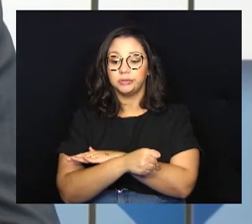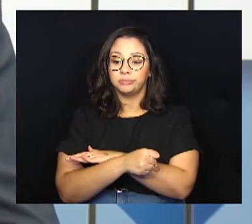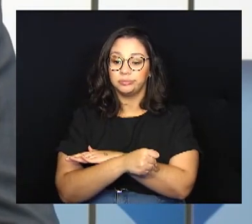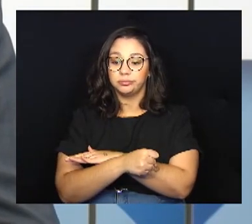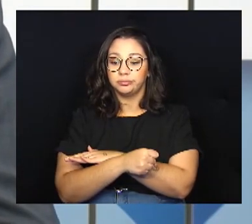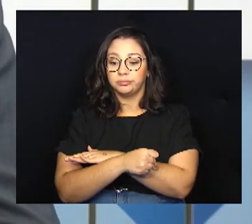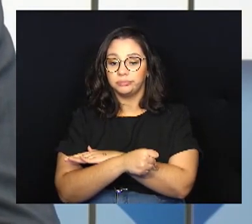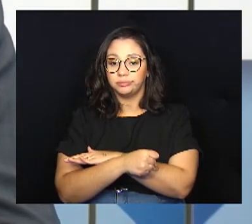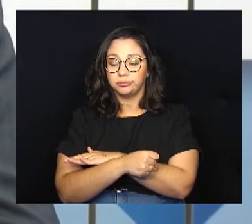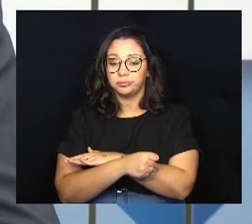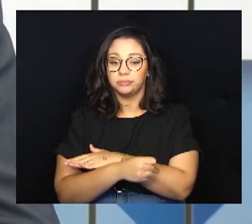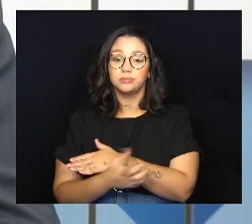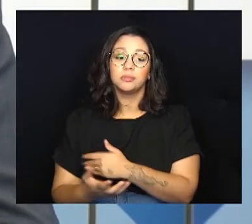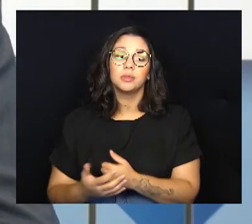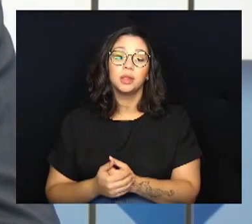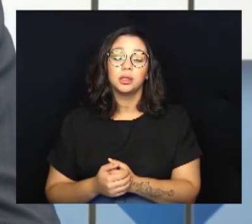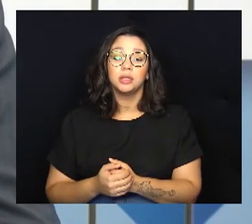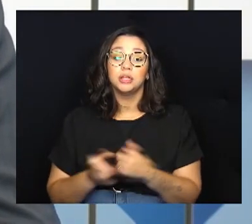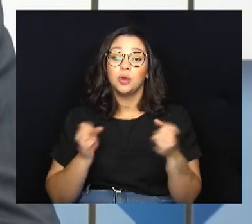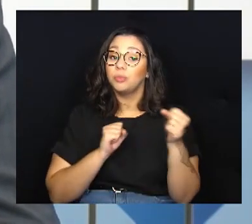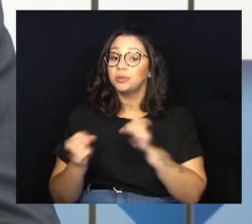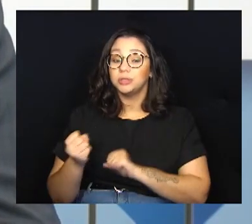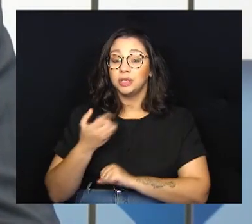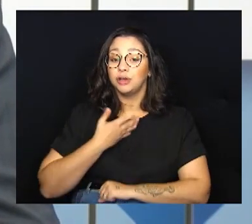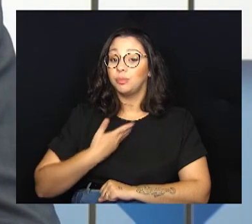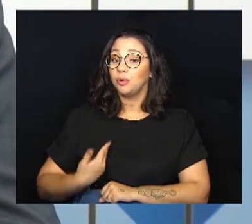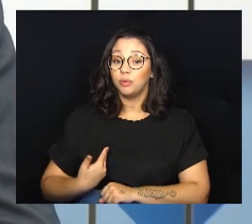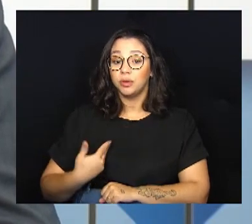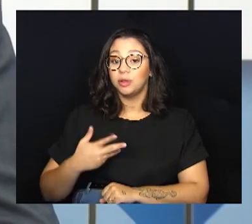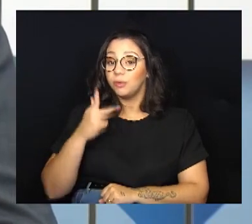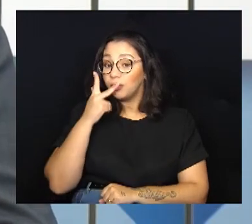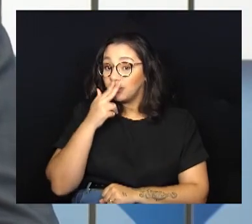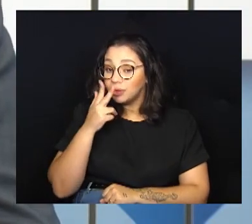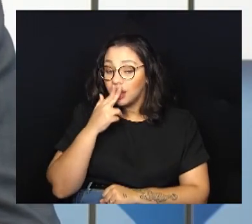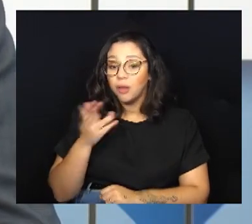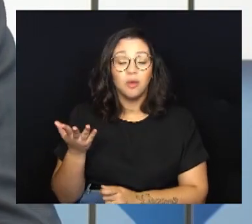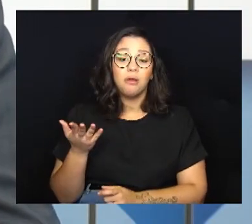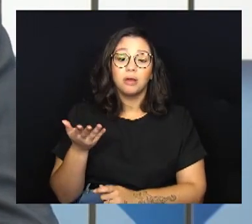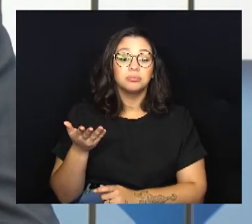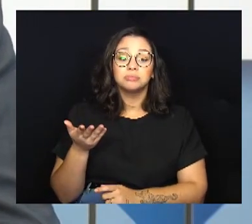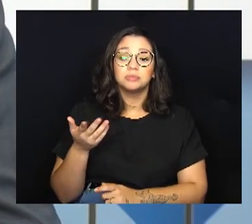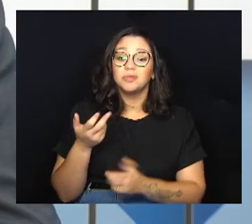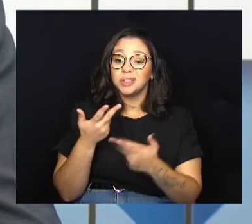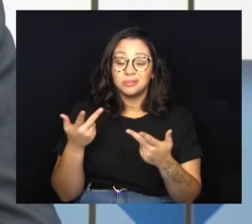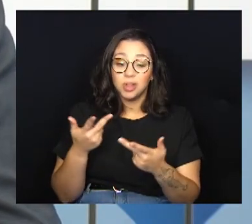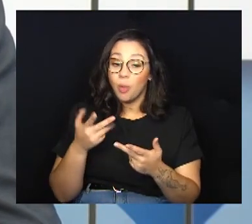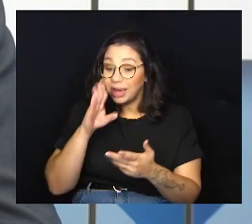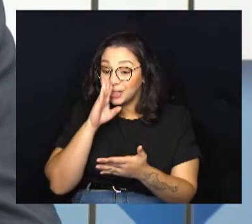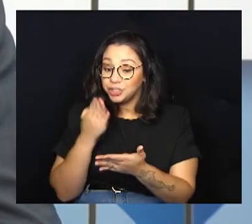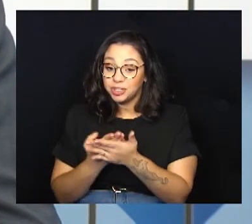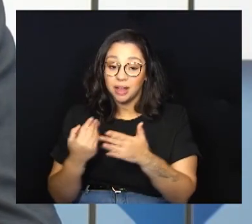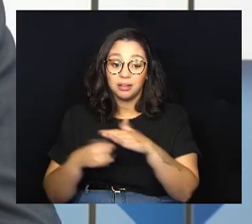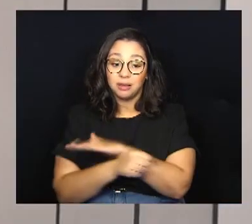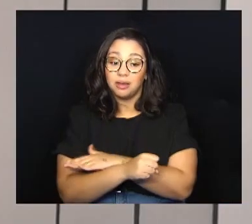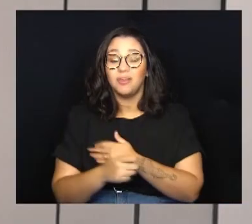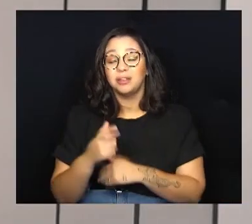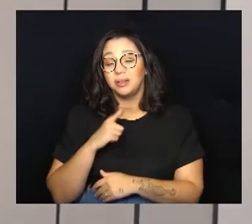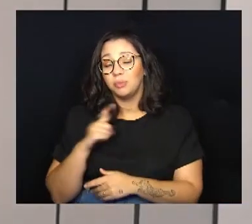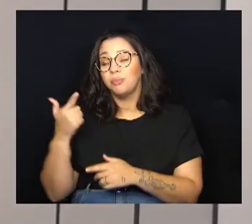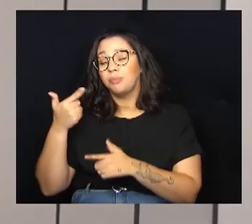tem que chamar a Guarda Municipal, você tem que chamar o Conselho Tutelar, você tem que chamar a Secretaria de Assistência Social, você tem que chamar todo